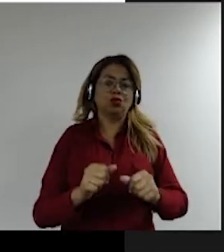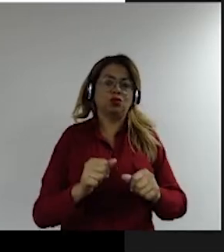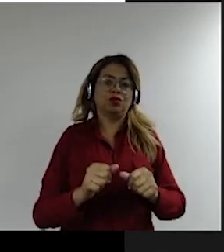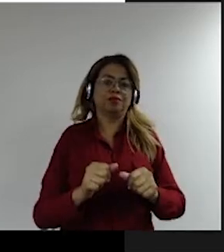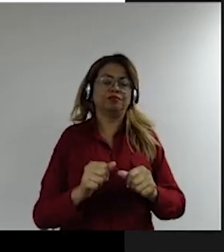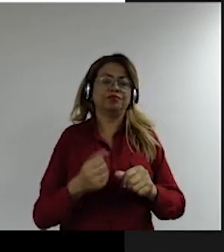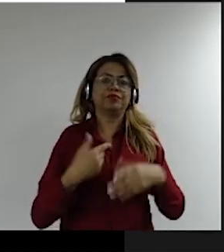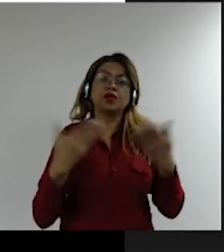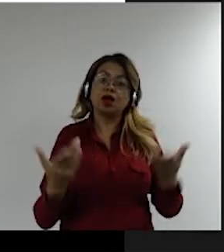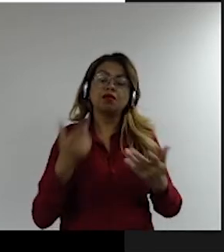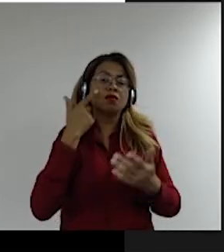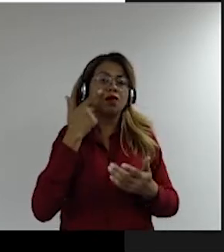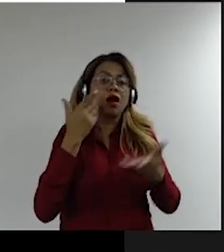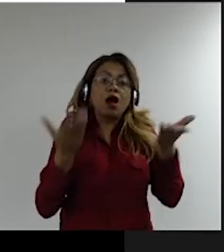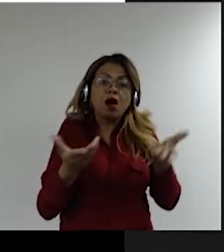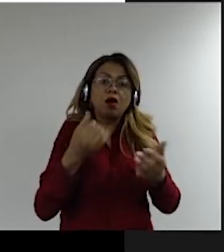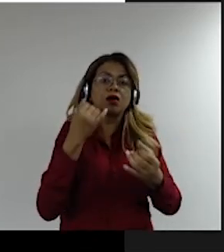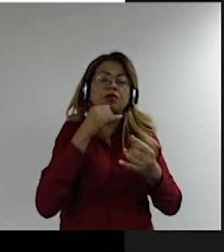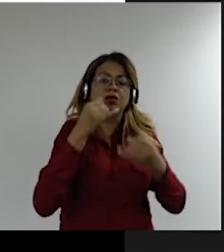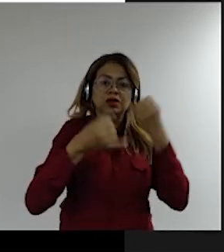alunos.